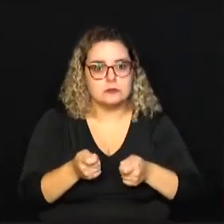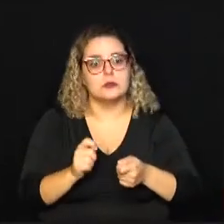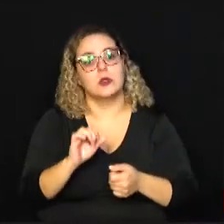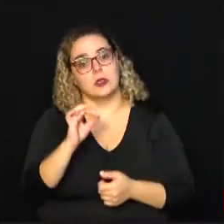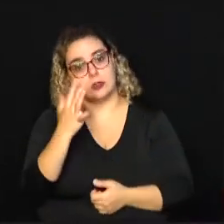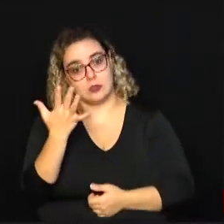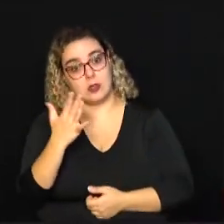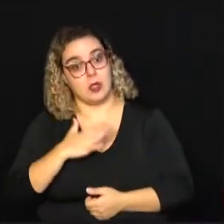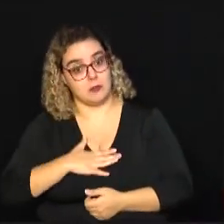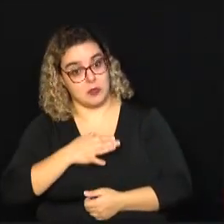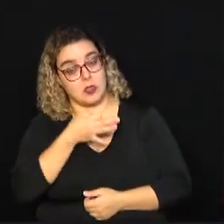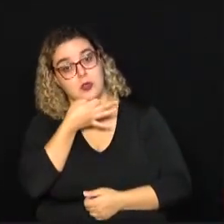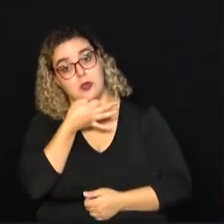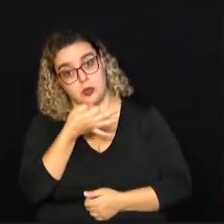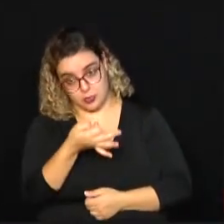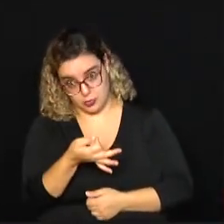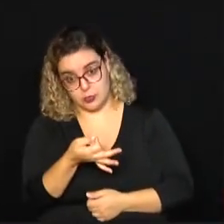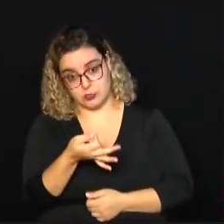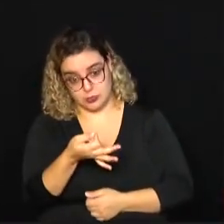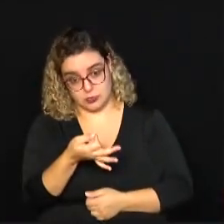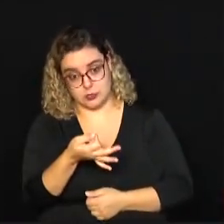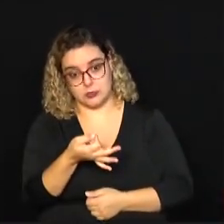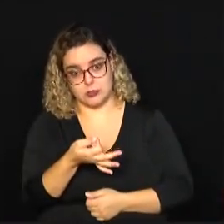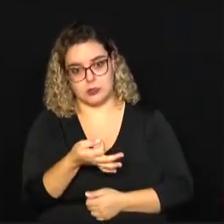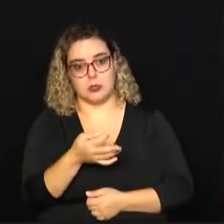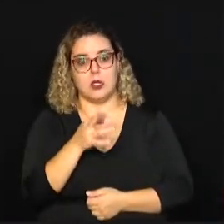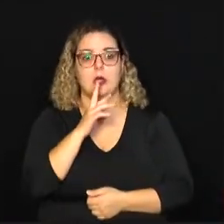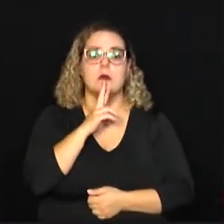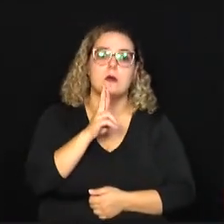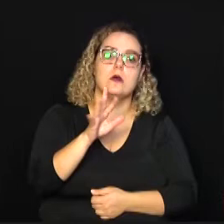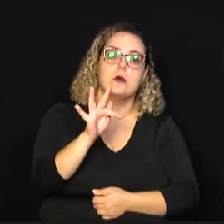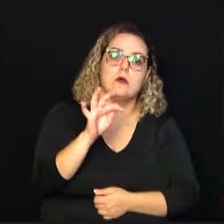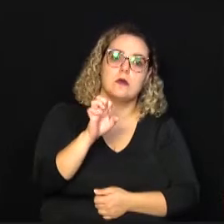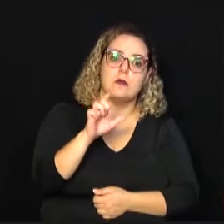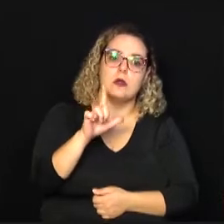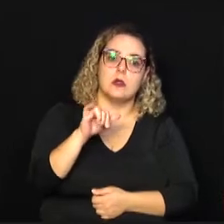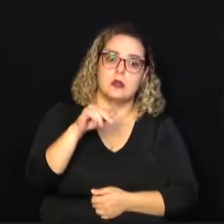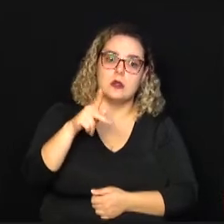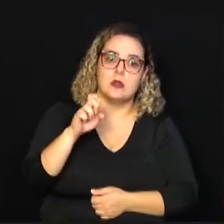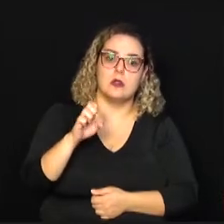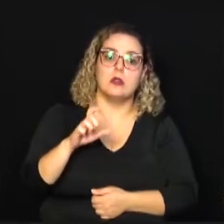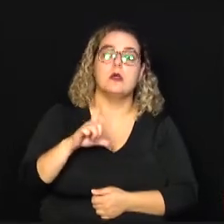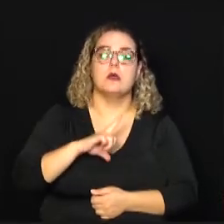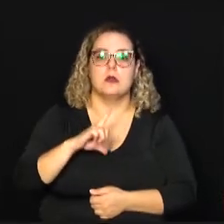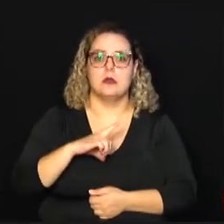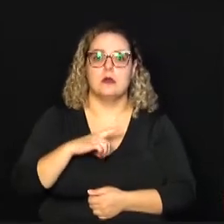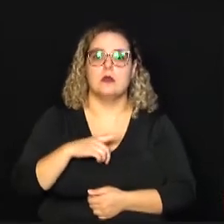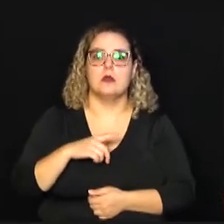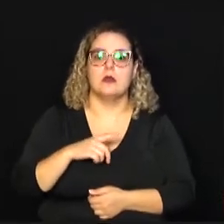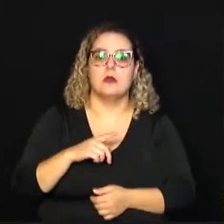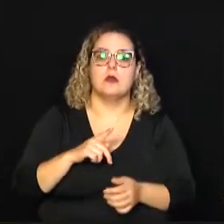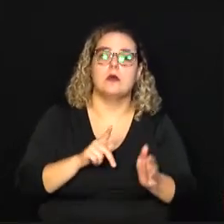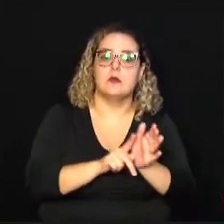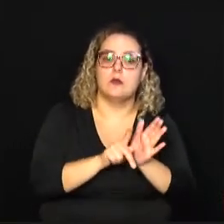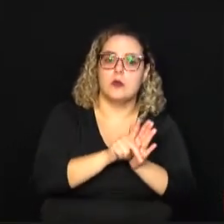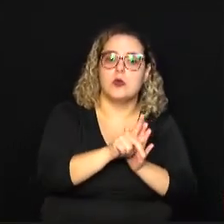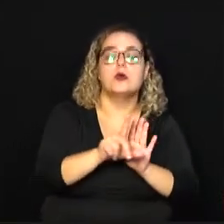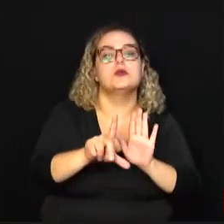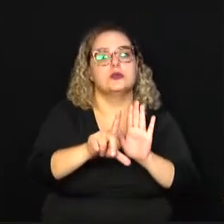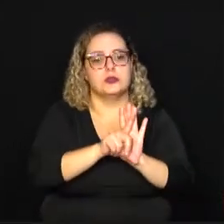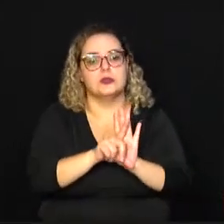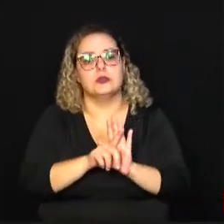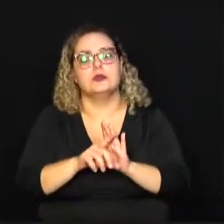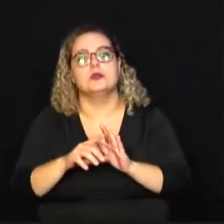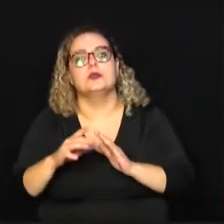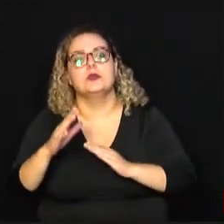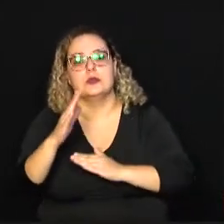só a minha sugestão, aí dada a resposta do Felipe Vergueiro. Né? Tem projetos de lei na Câmara, que tratam dessas questões, e acho que